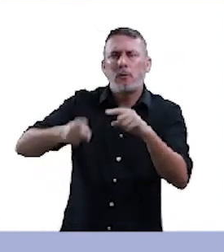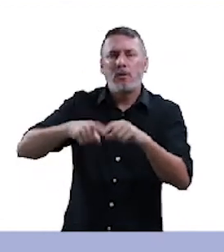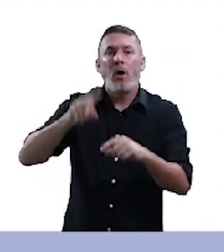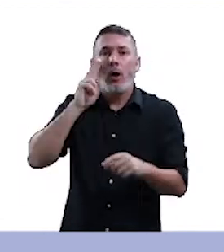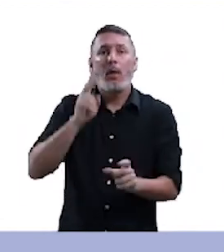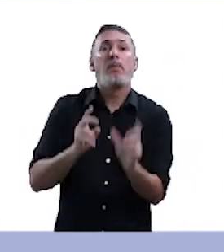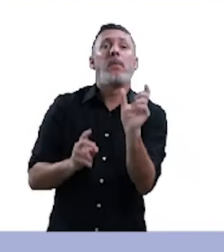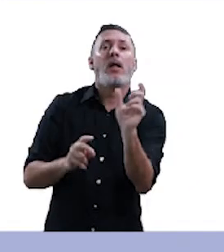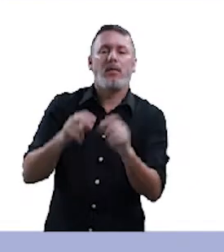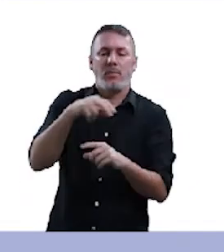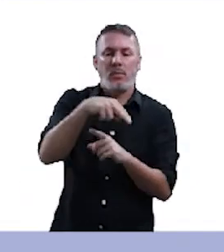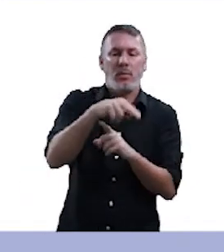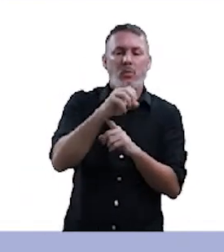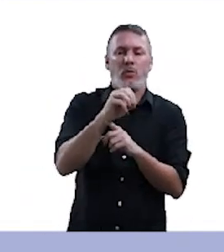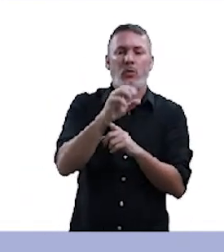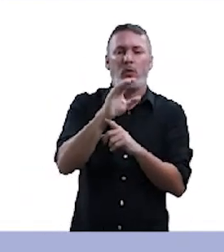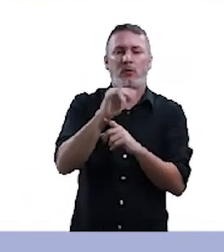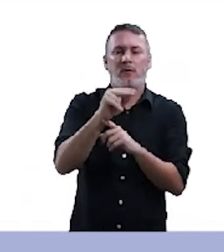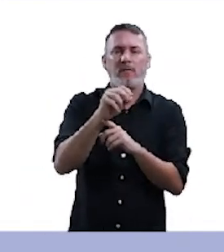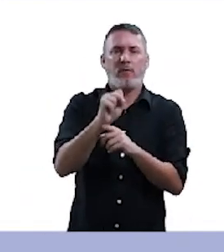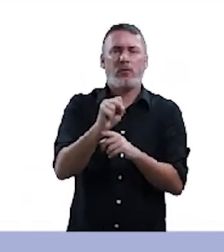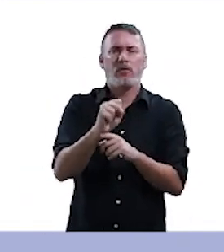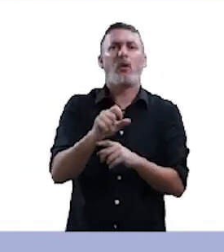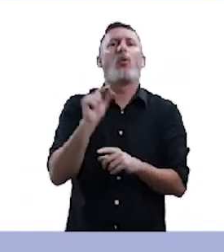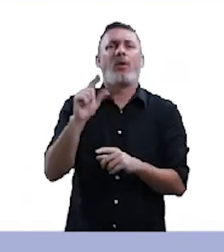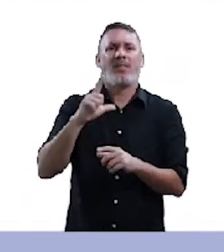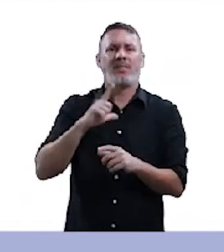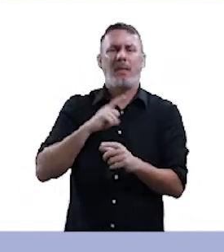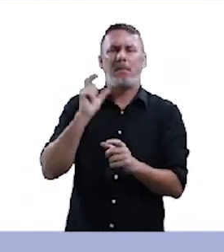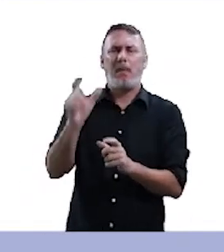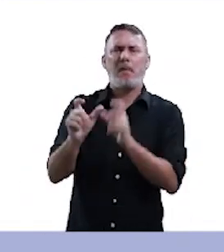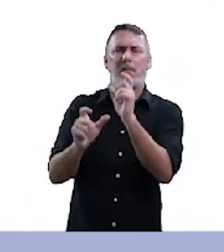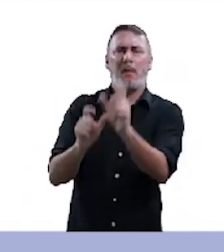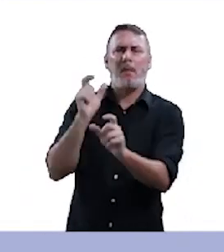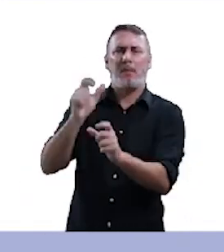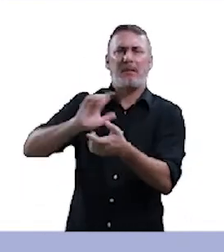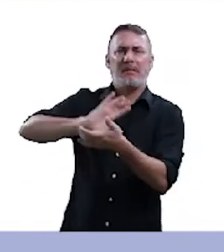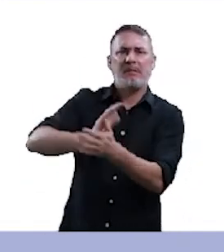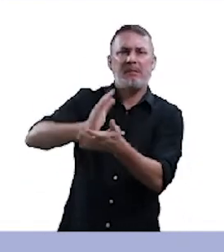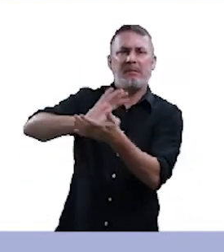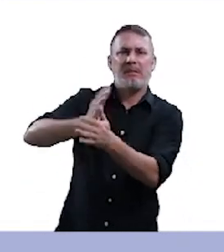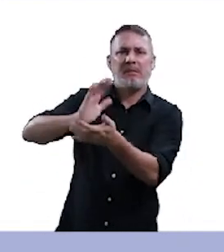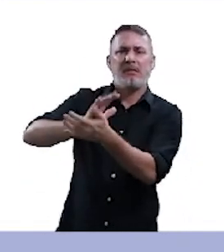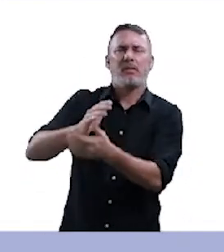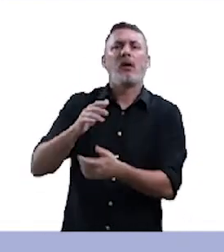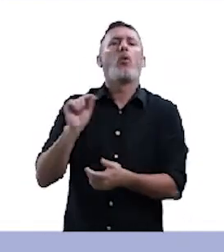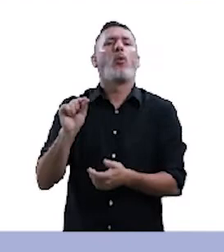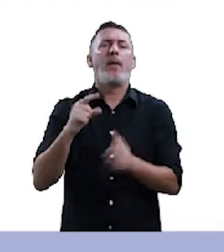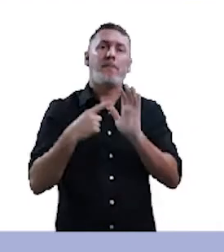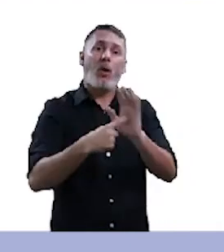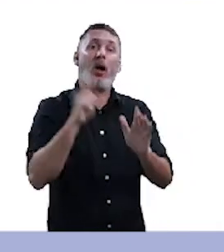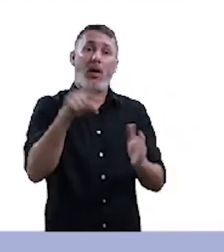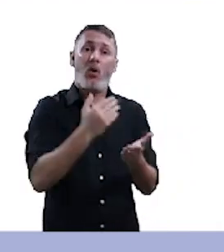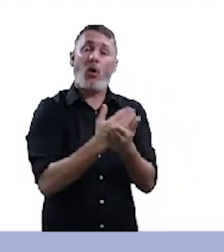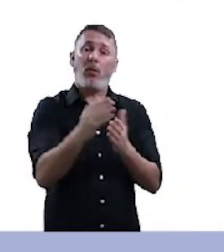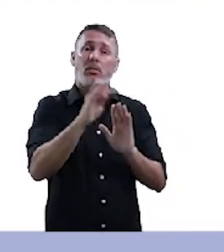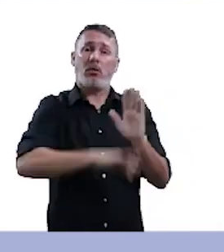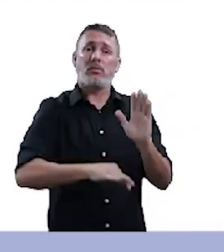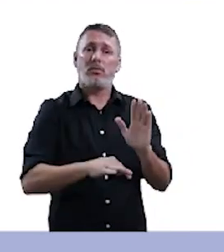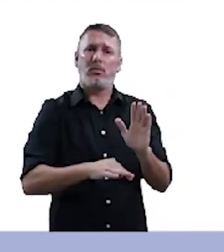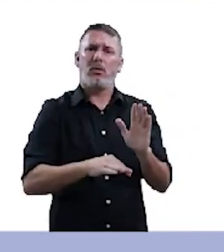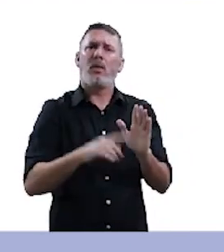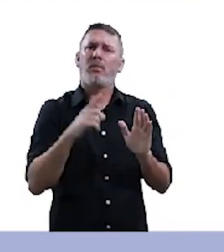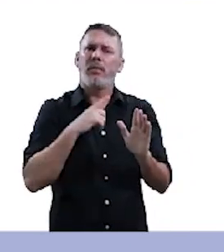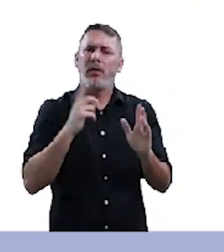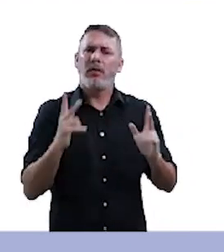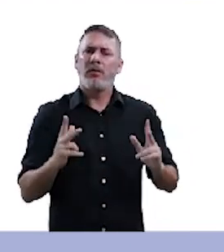valor, nocivo, das falas discriminatórias. Apresentou ali o que para nós? Um tópico frasal. Apresentou o tópico frasal, o